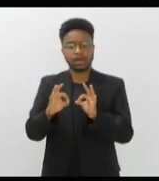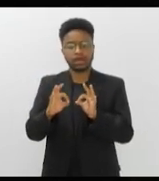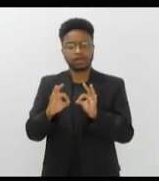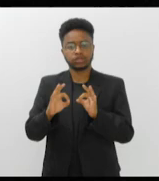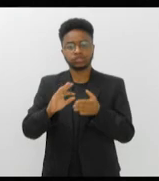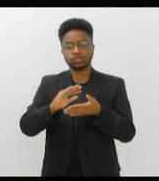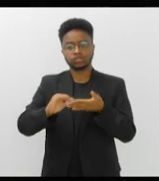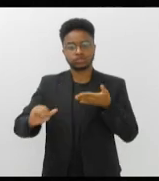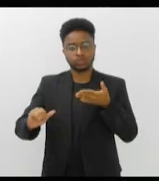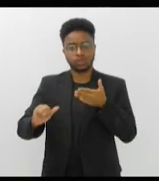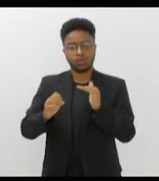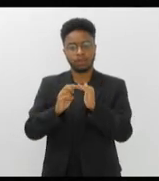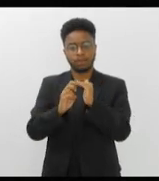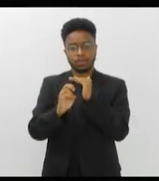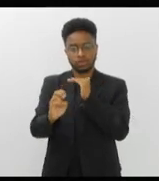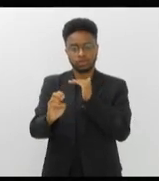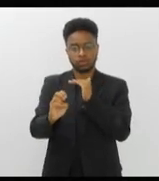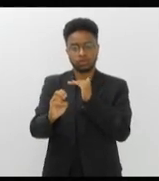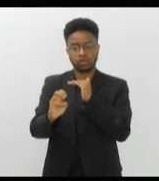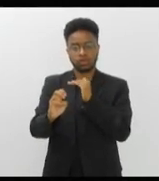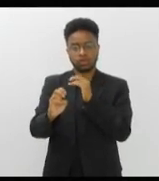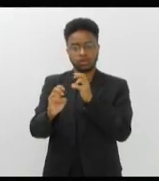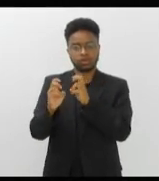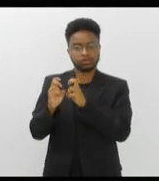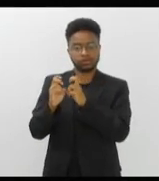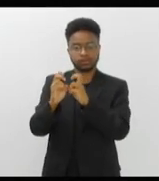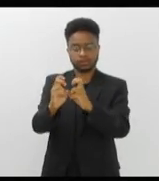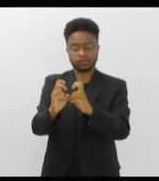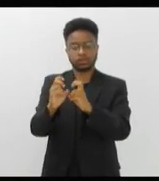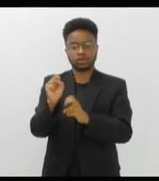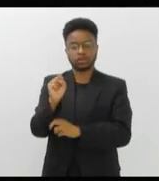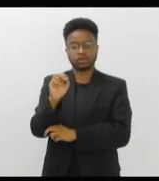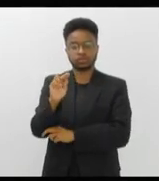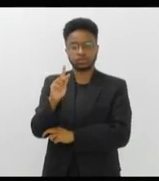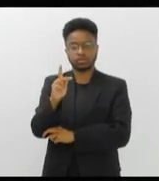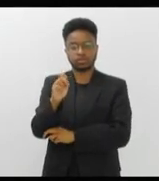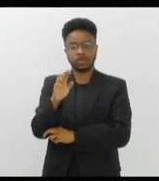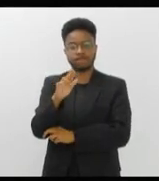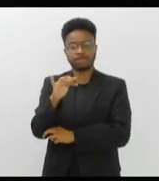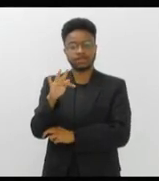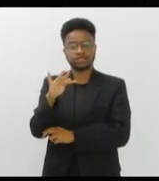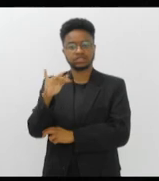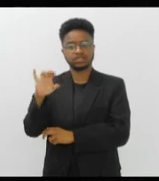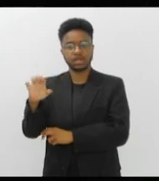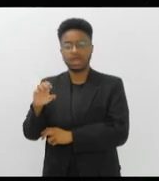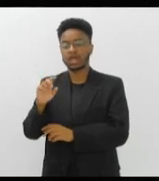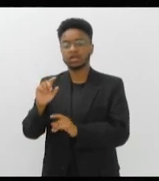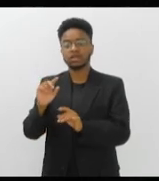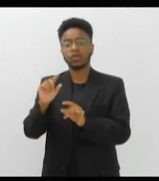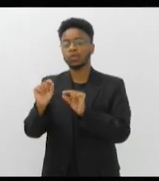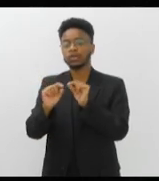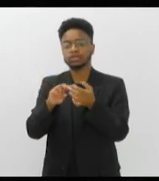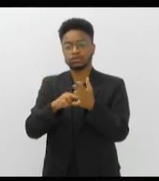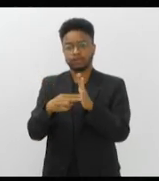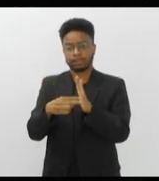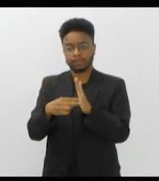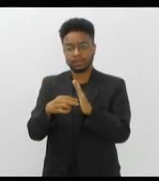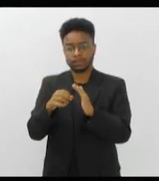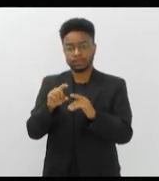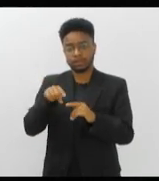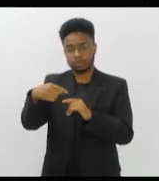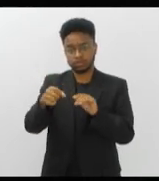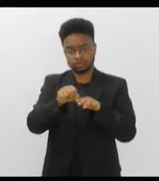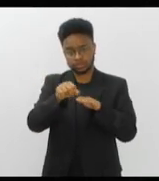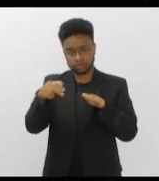metrô de na superfície que que era o metrô na superfície se assaltava do metrô tinha um ônibus do próprio